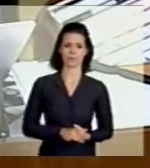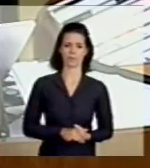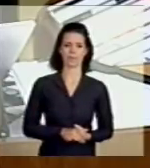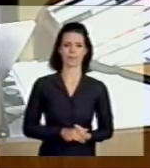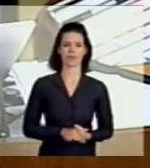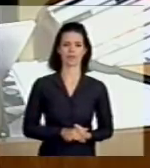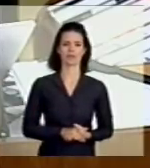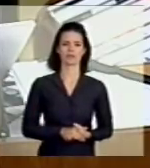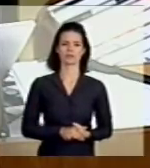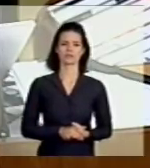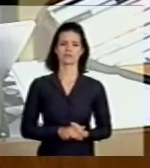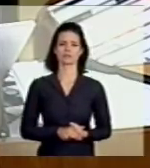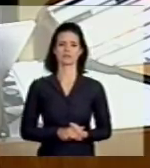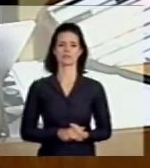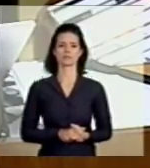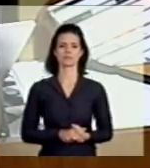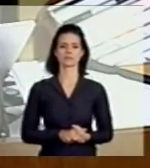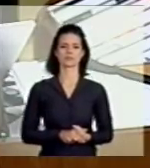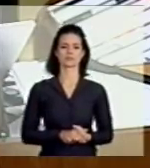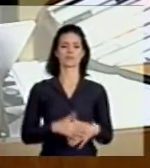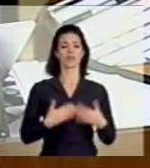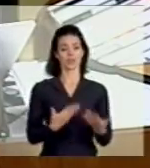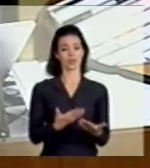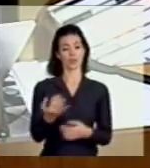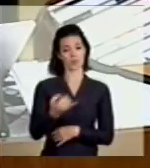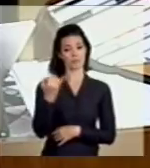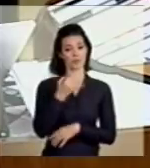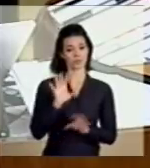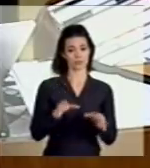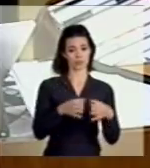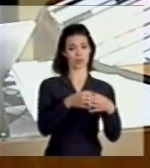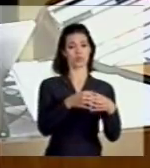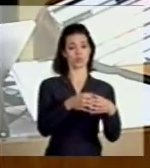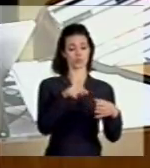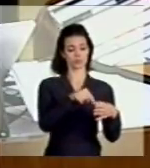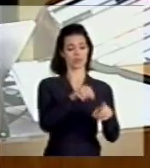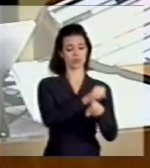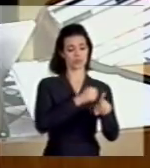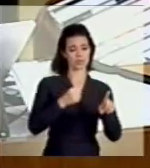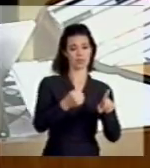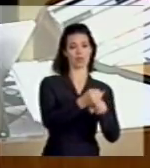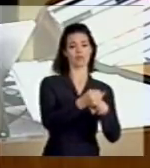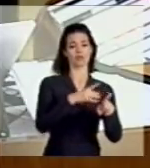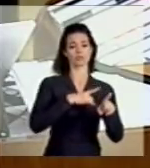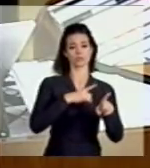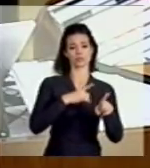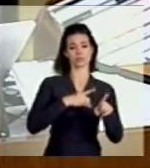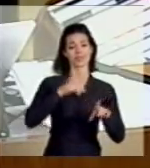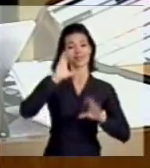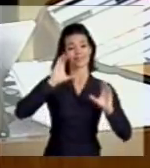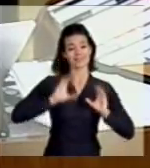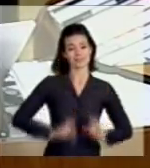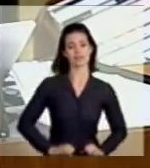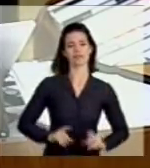análise, existência de acesso à justiça que assegura à cidadania que os direitos constitucionais são verdadeiramente direitos e